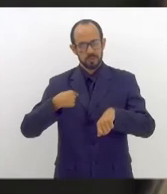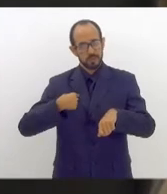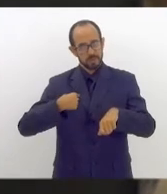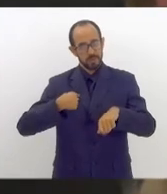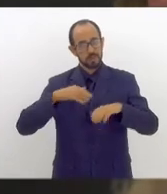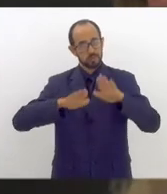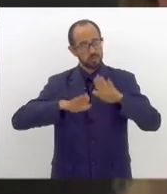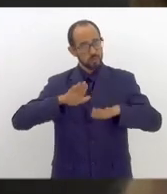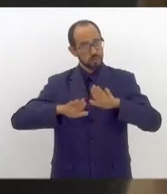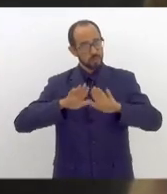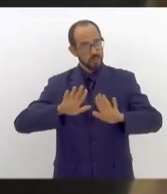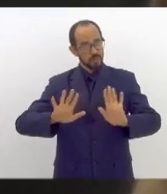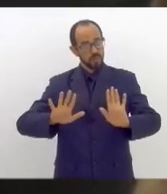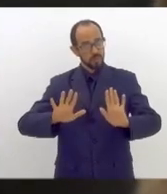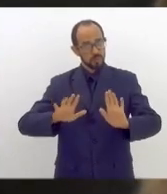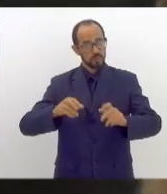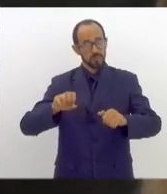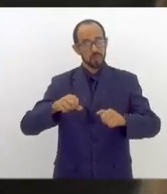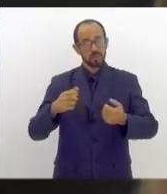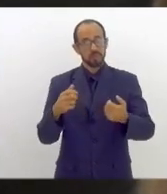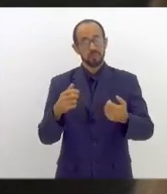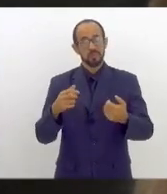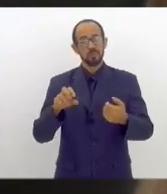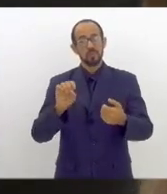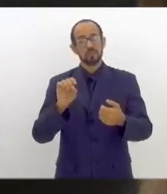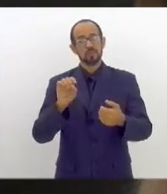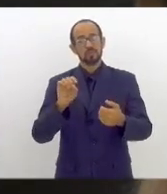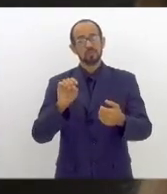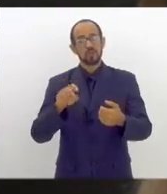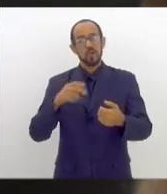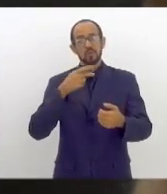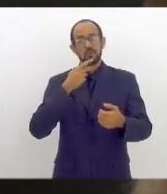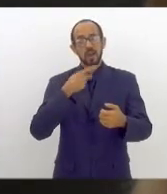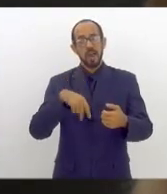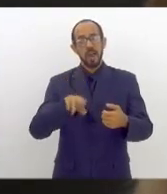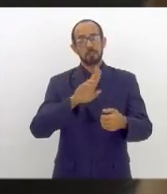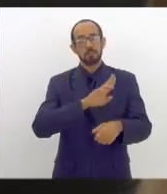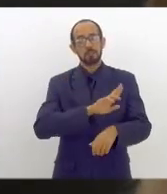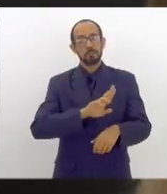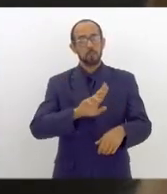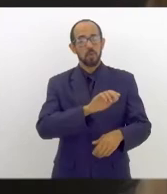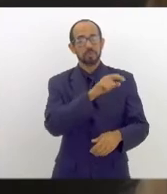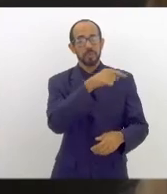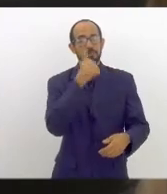e vou agradecer então é nominar as pessoas não é minha mulher Sandra